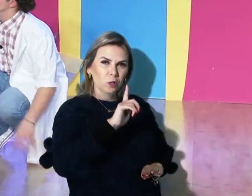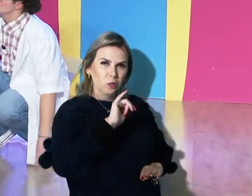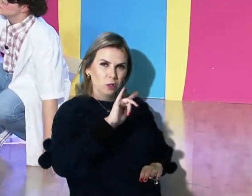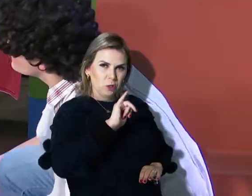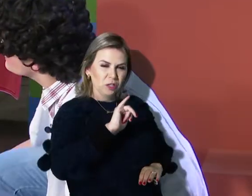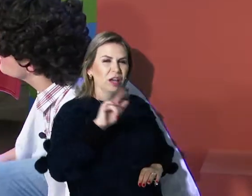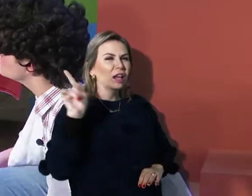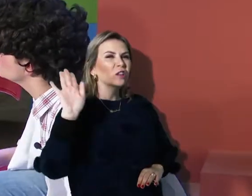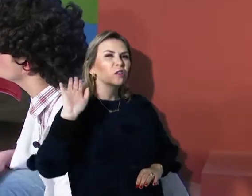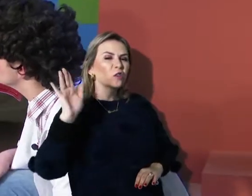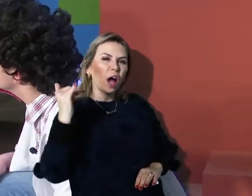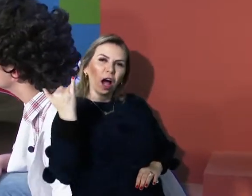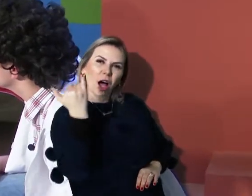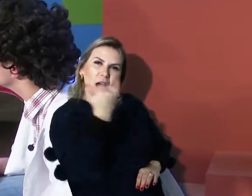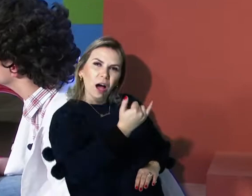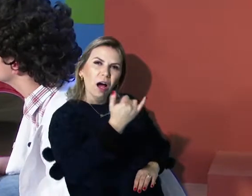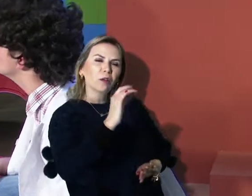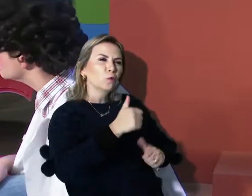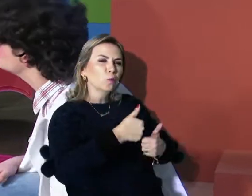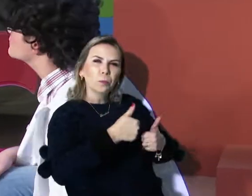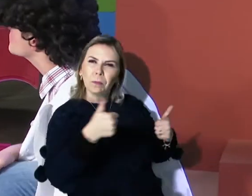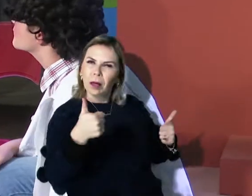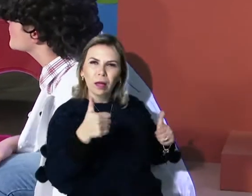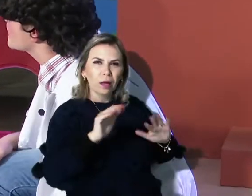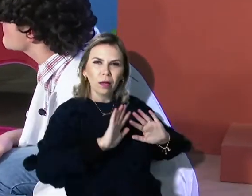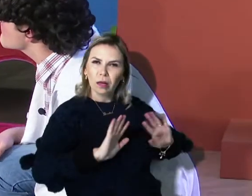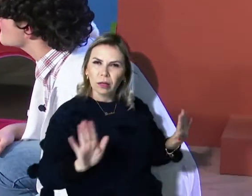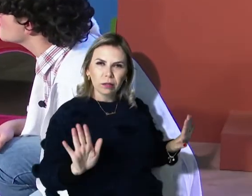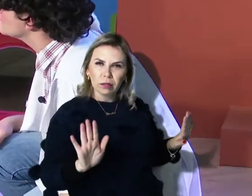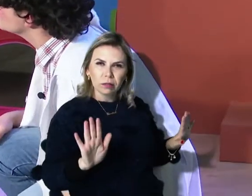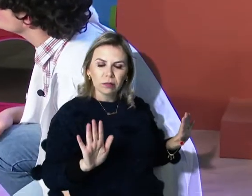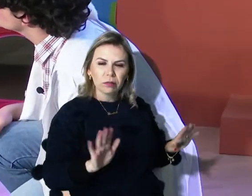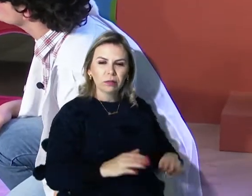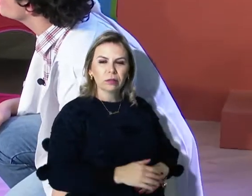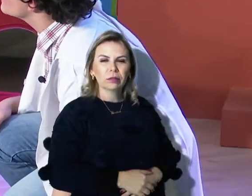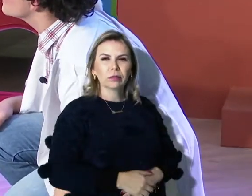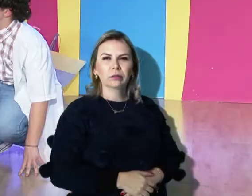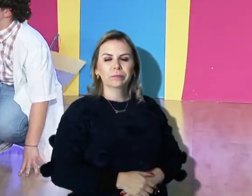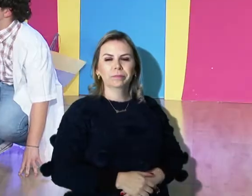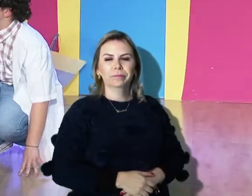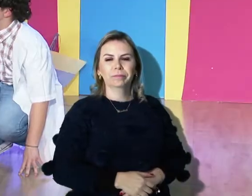Gigi, ei, o Neco já disse que tá tudo bem, tá? Tá tudo bem.